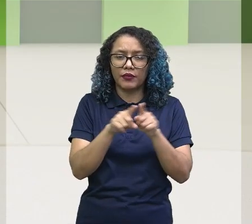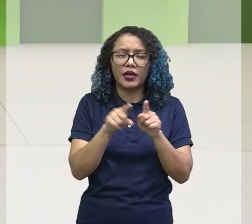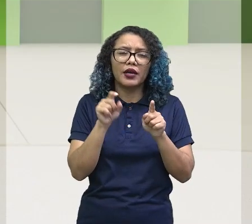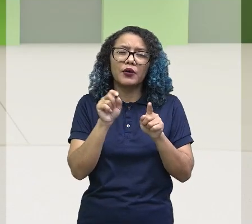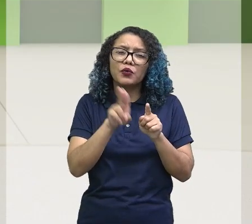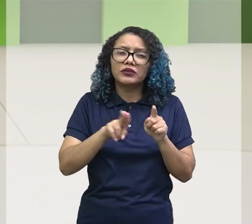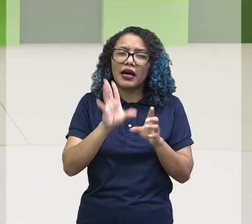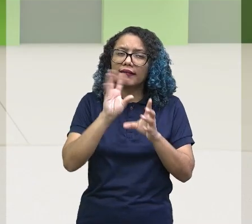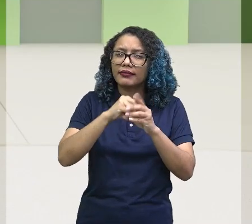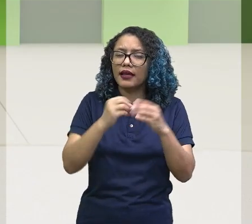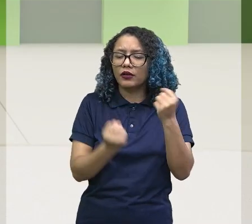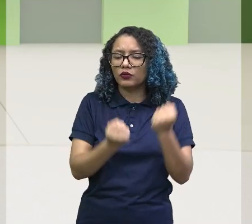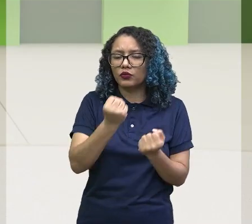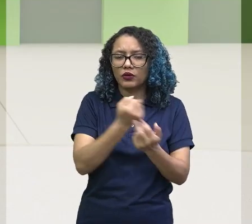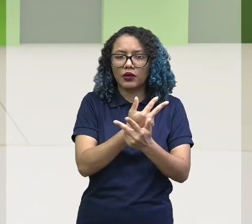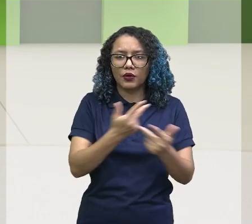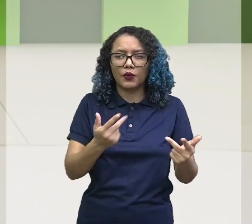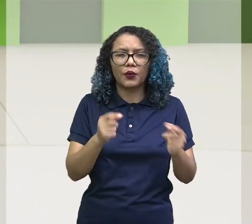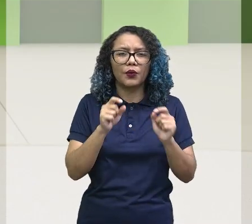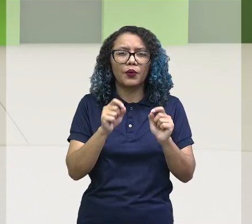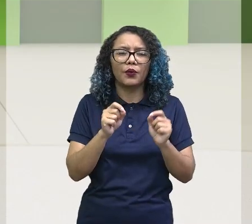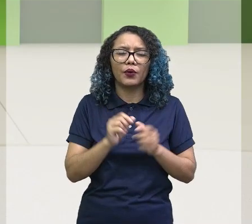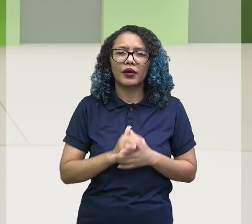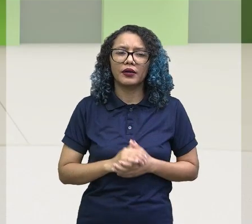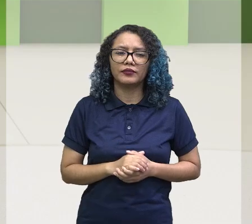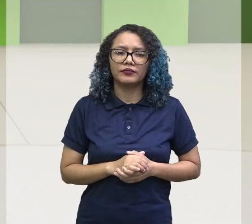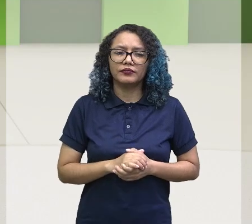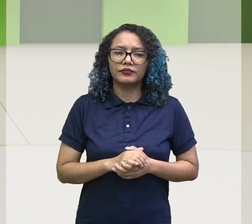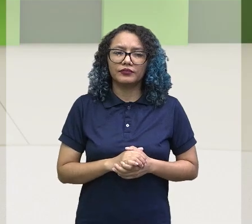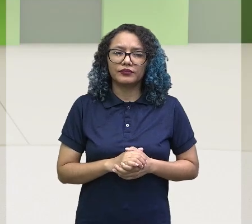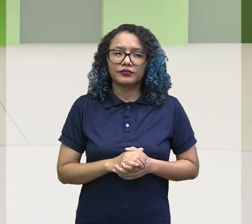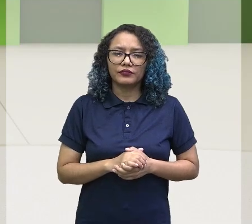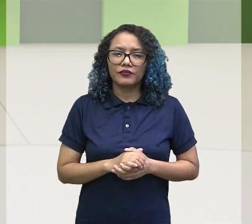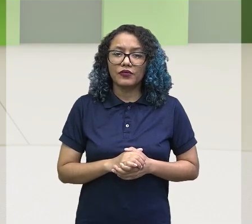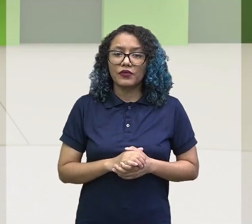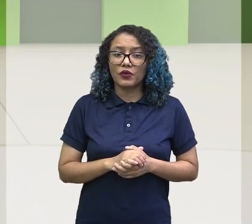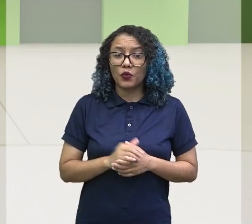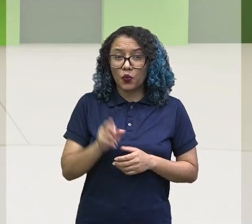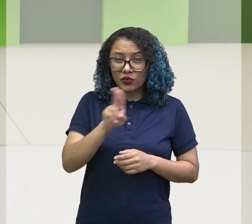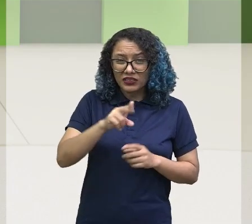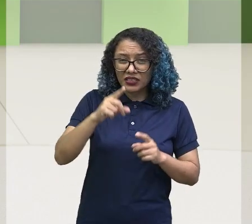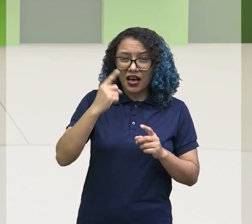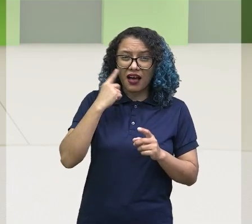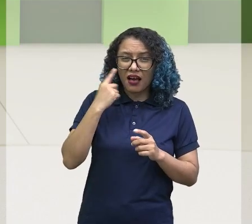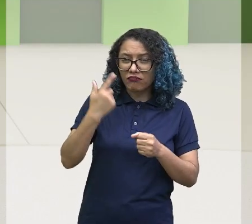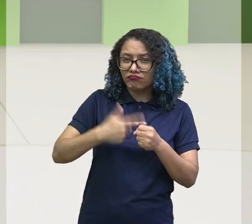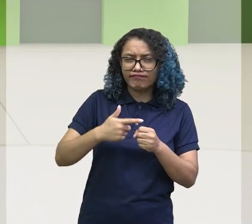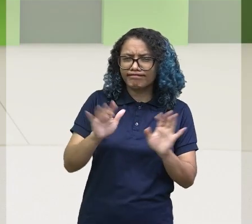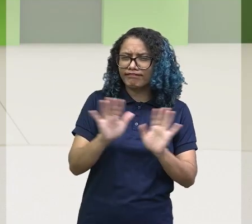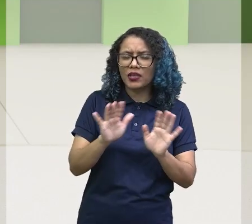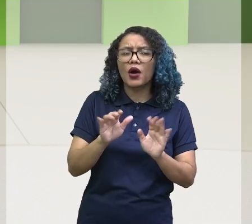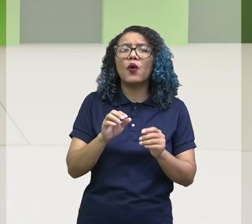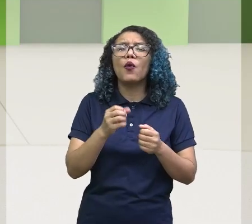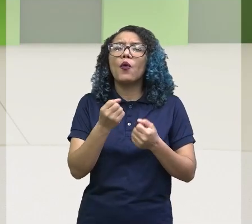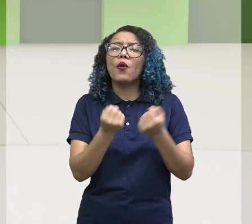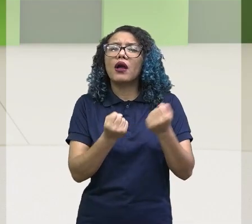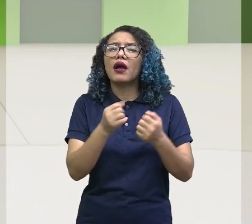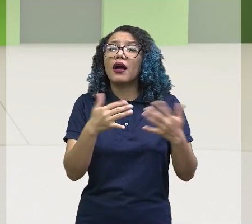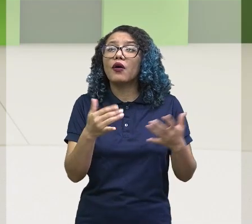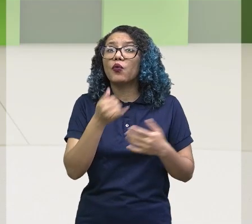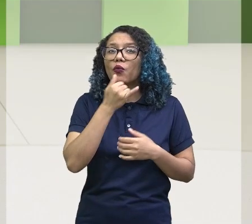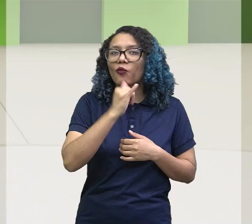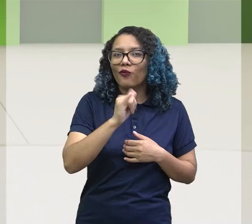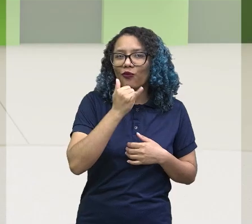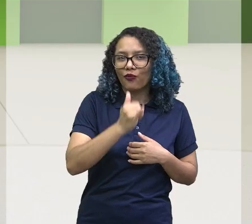né, que não são mais somente utilizando esse tipo de combustível, são alguns veículos elétricos, por exemplo, que poluem